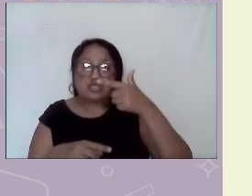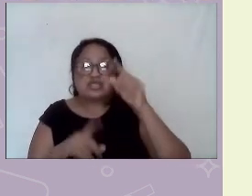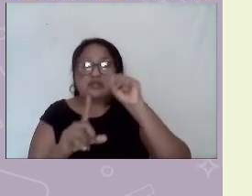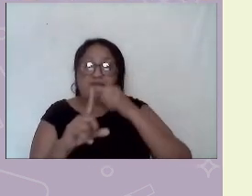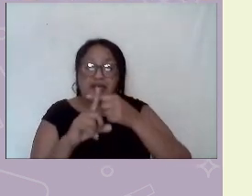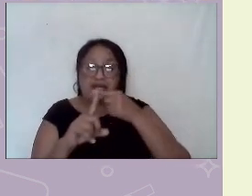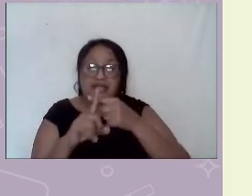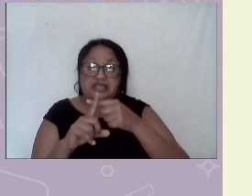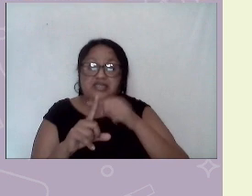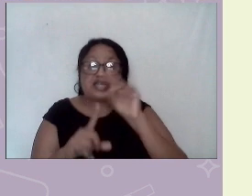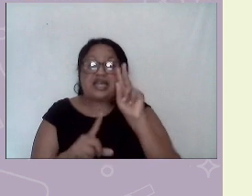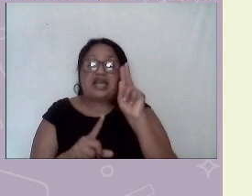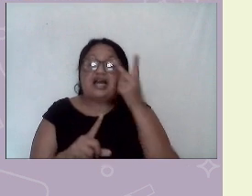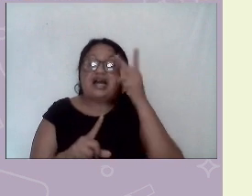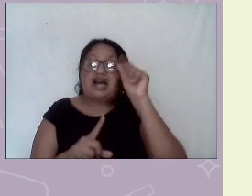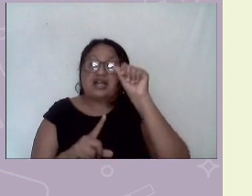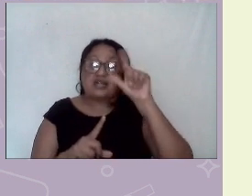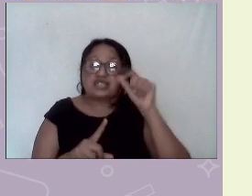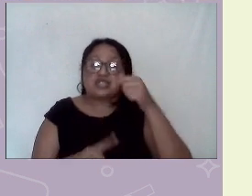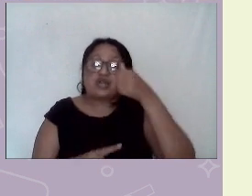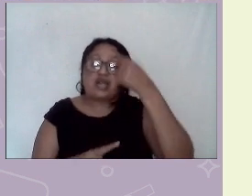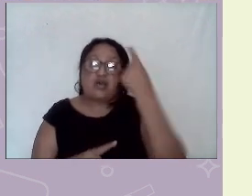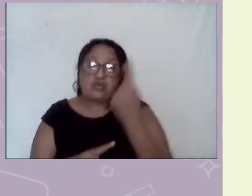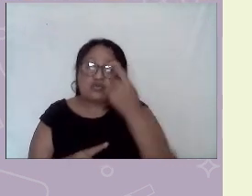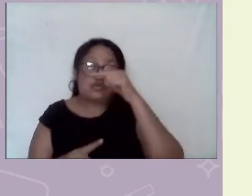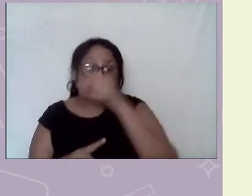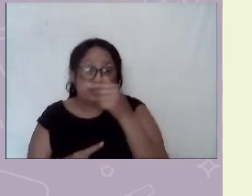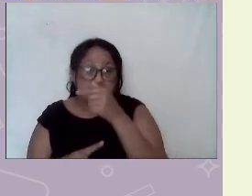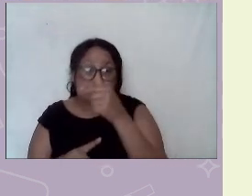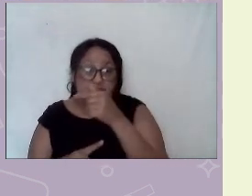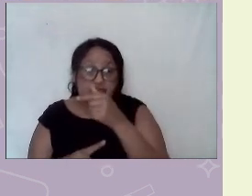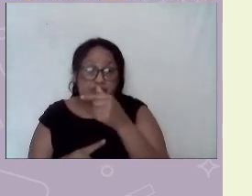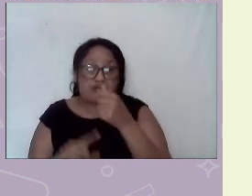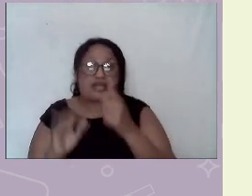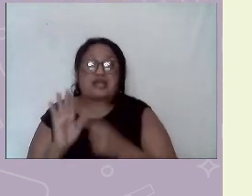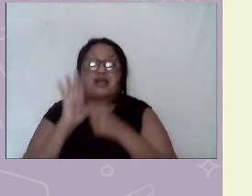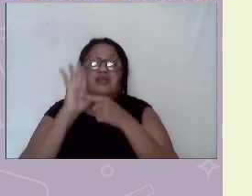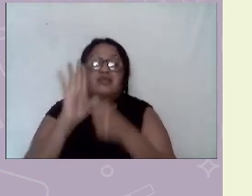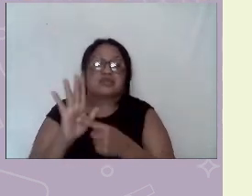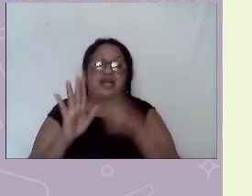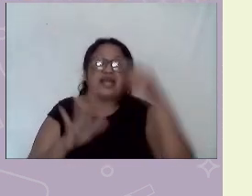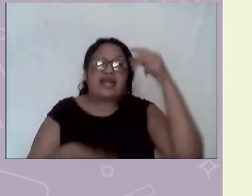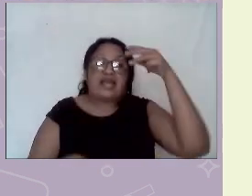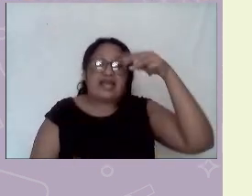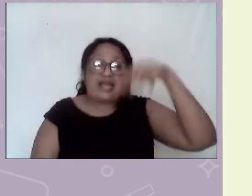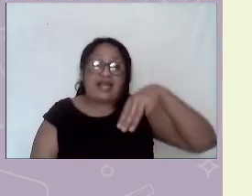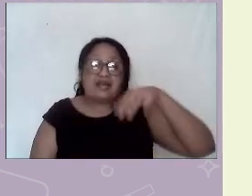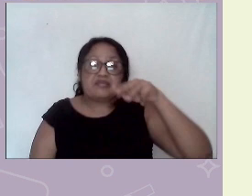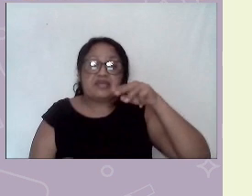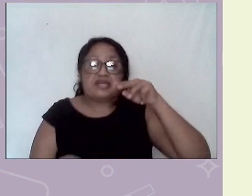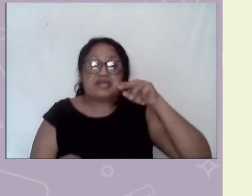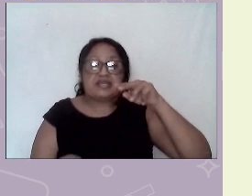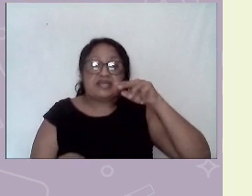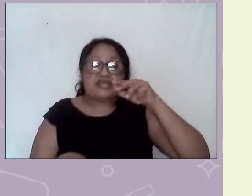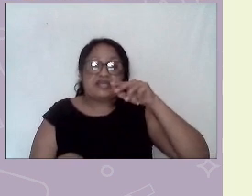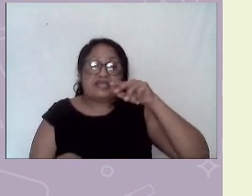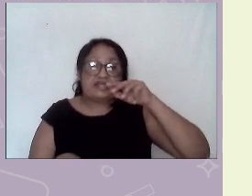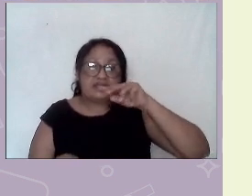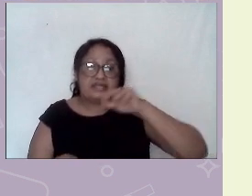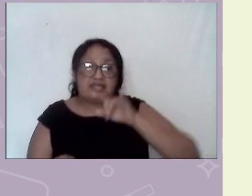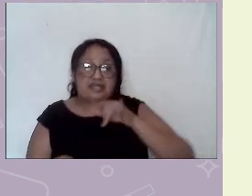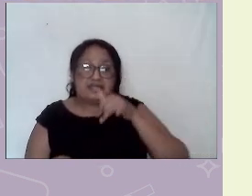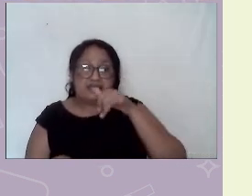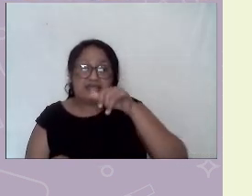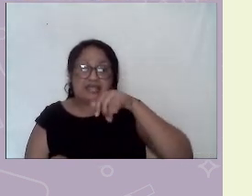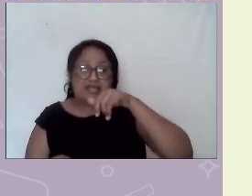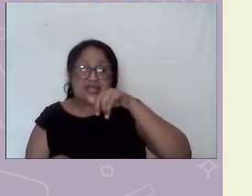halogênio é 1 menos então na verdade seria essa representação MY2 como eu falei né o